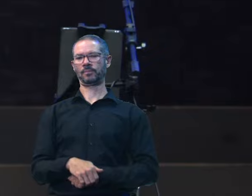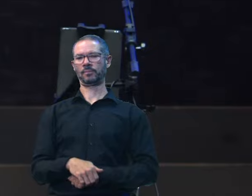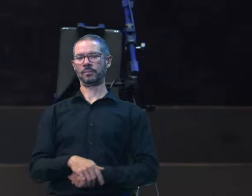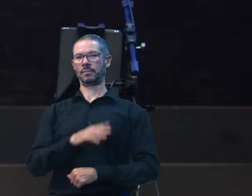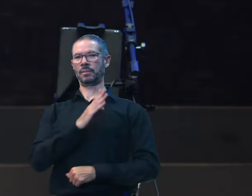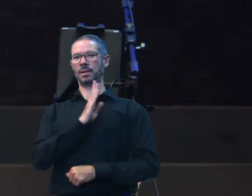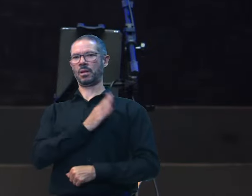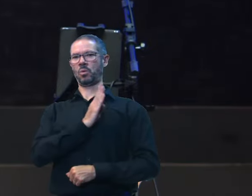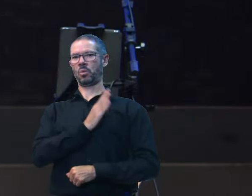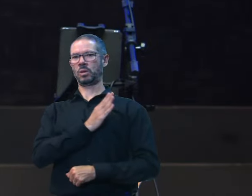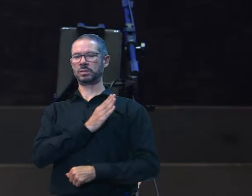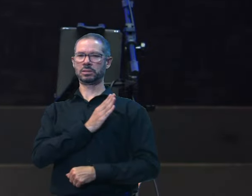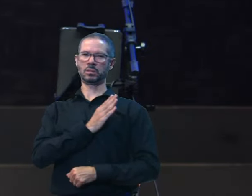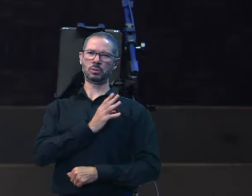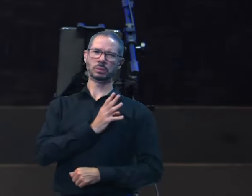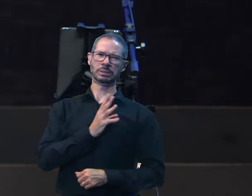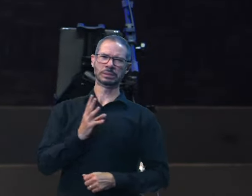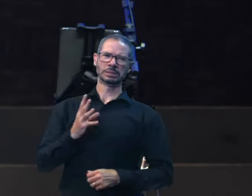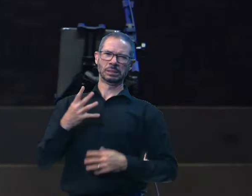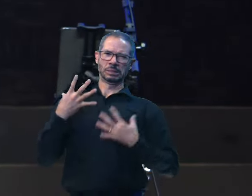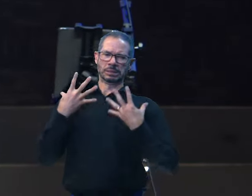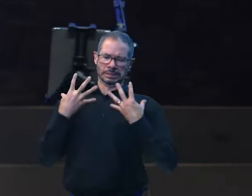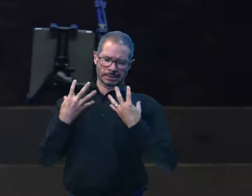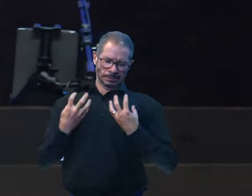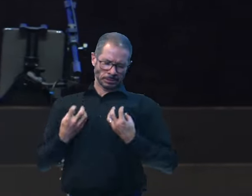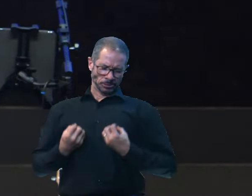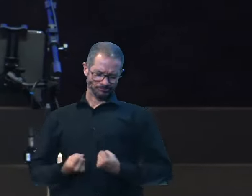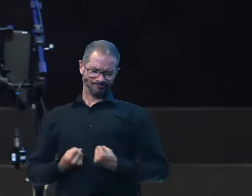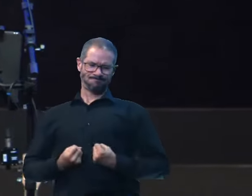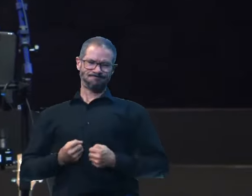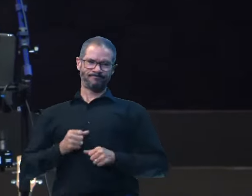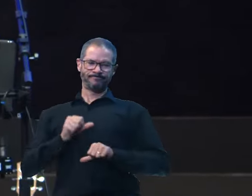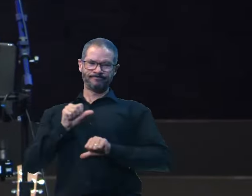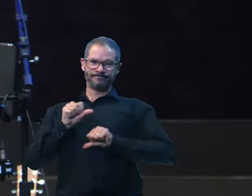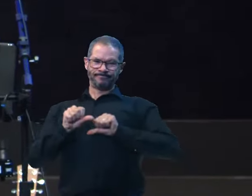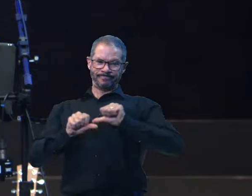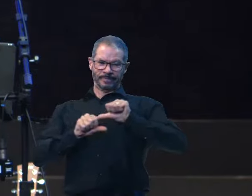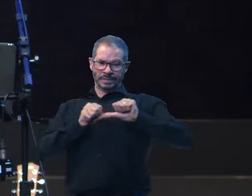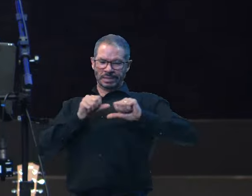O coração magoado, amargurado, ele vira um coração murmurador.